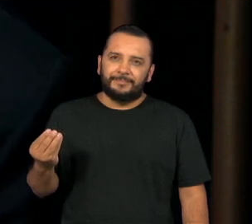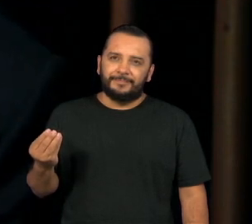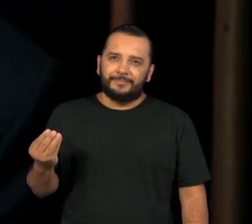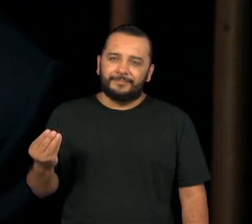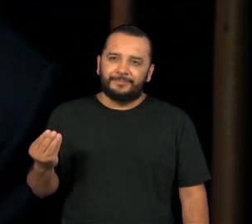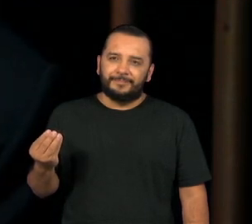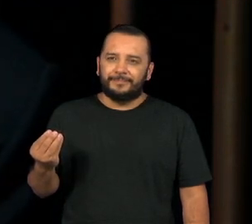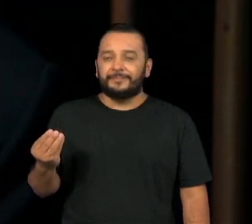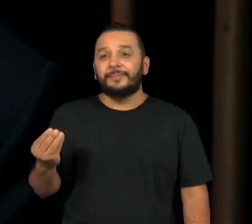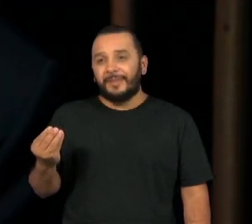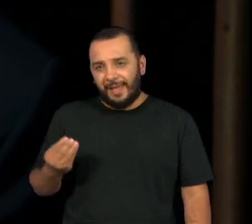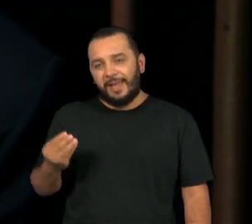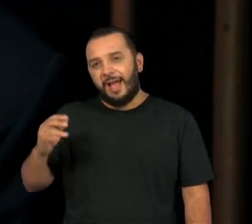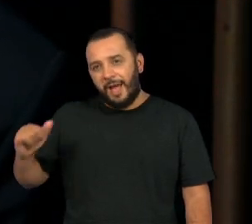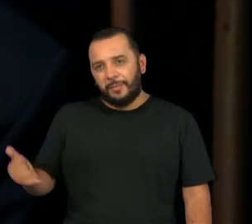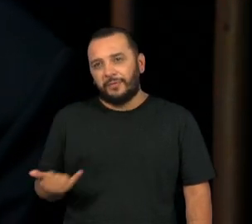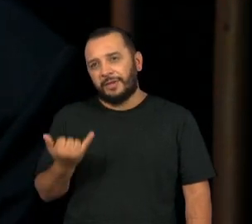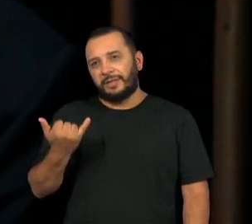é viver.